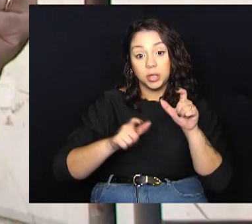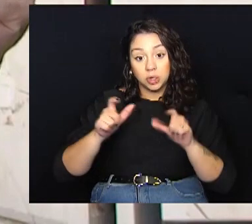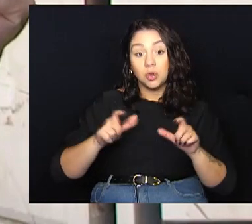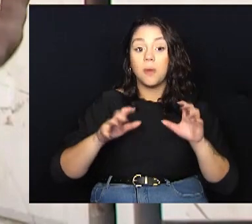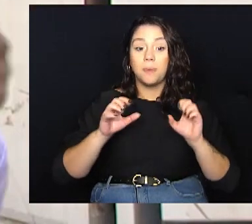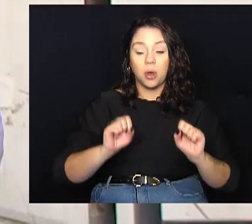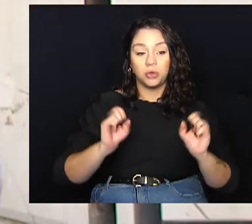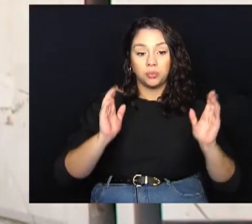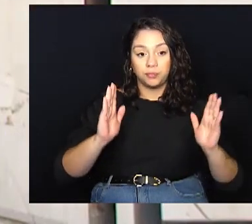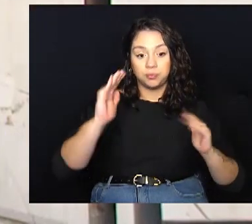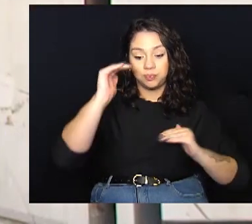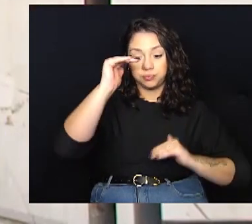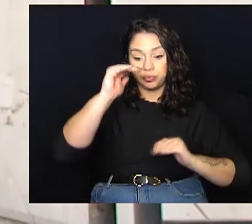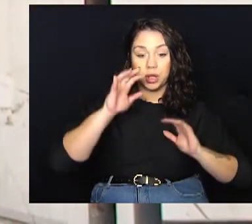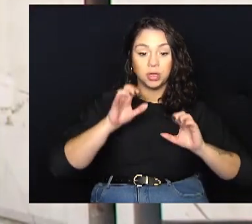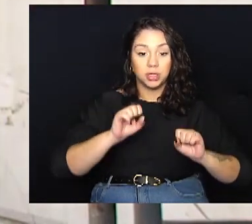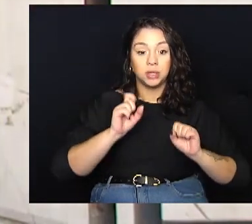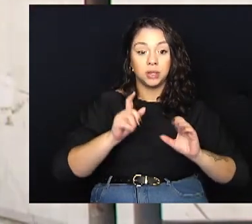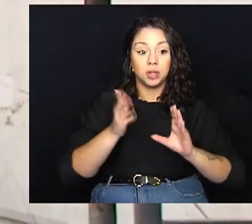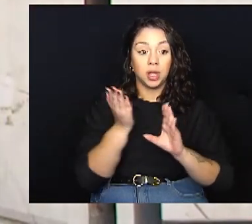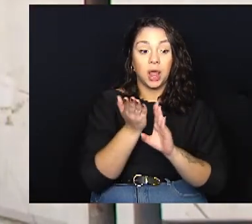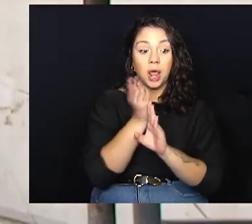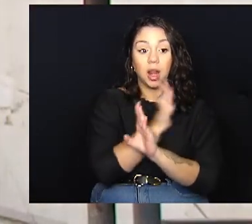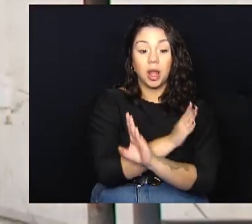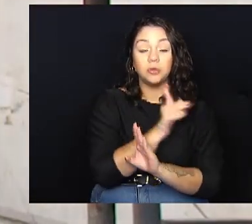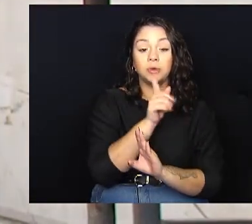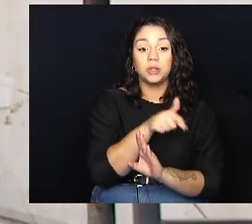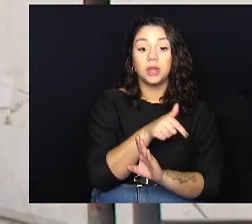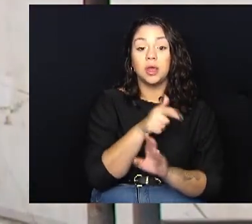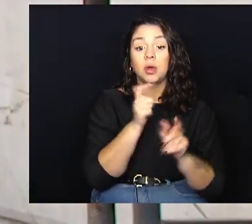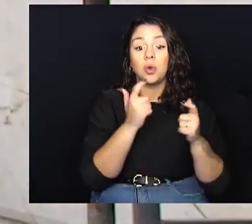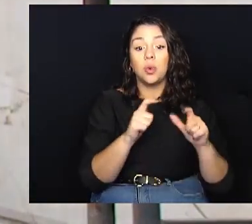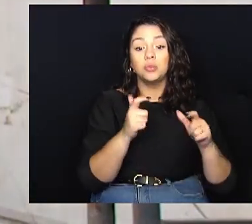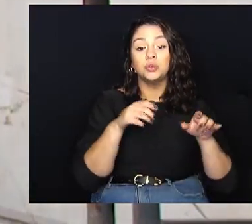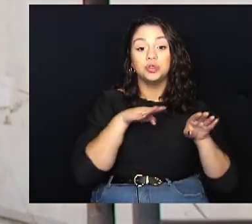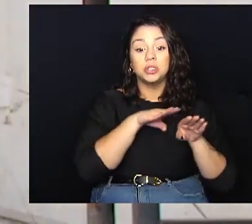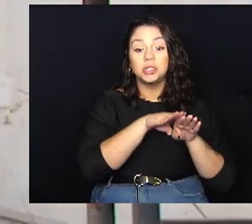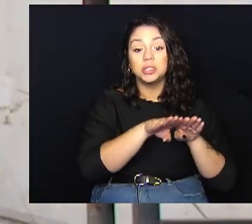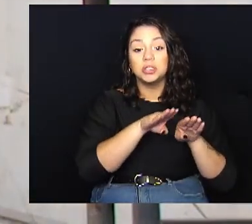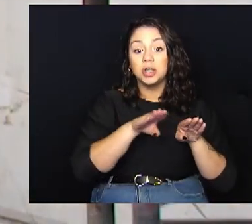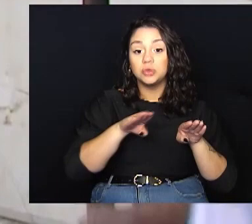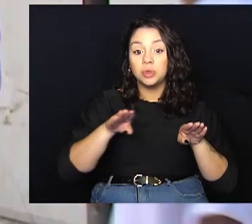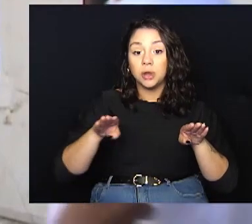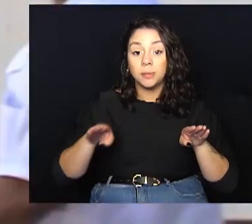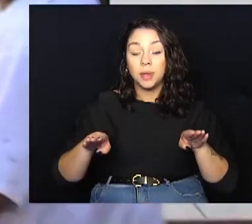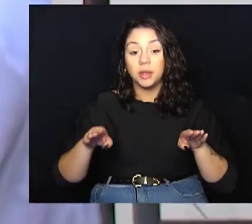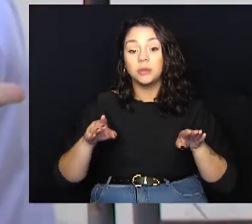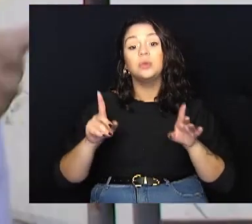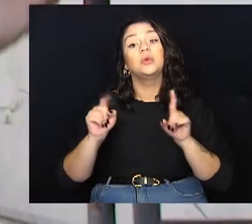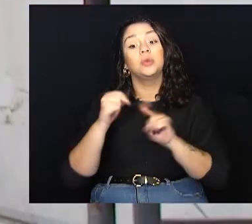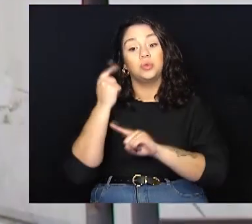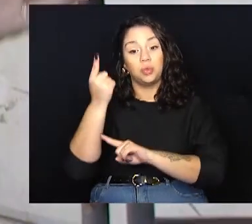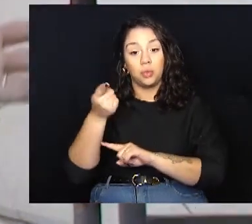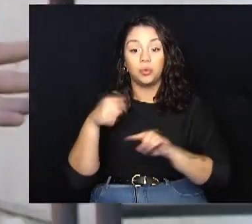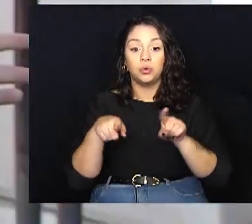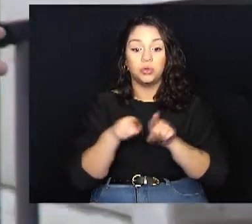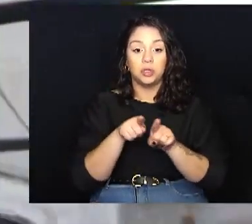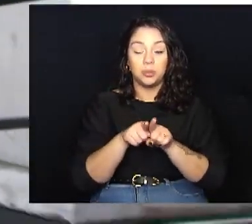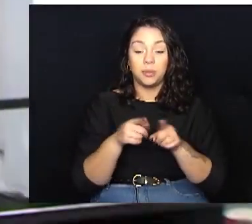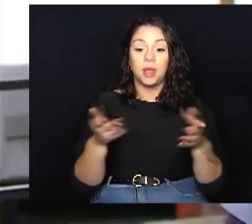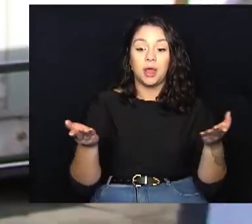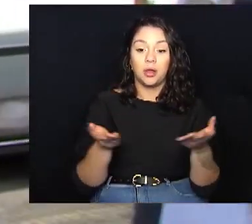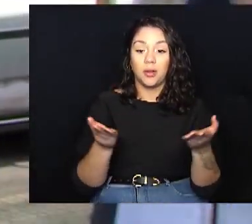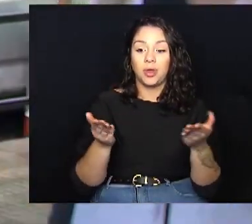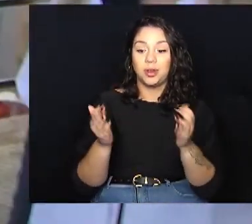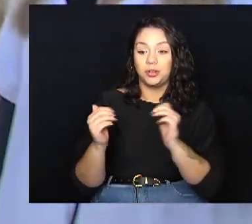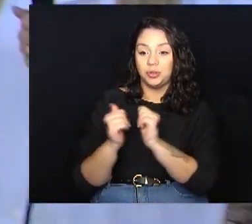atender desse lado que é justamente onde ficavam os estacionamentos não é desse lado e também do outro tô aqui com o Adriana